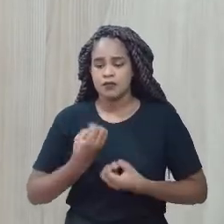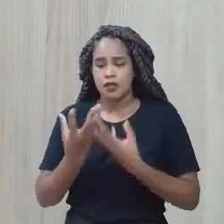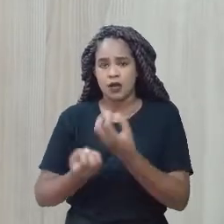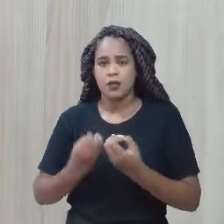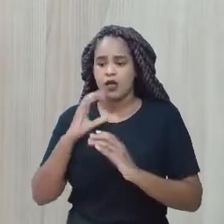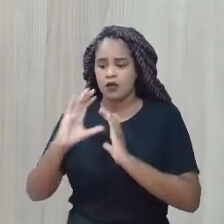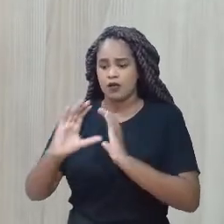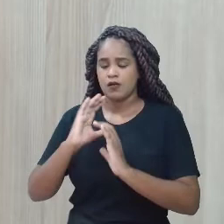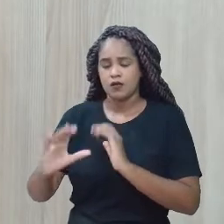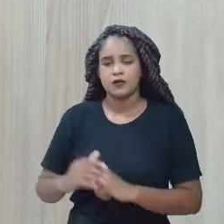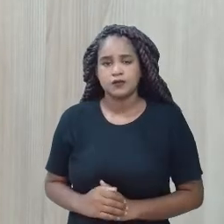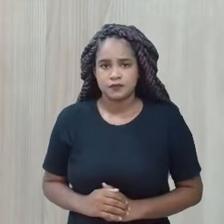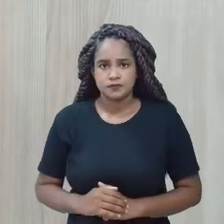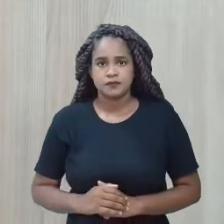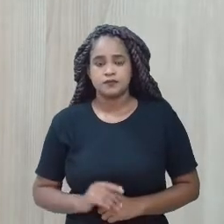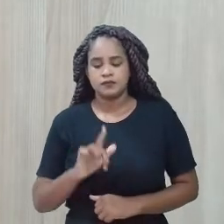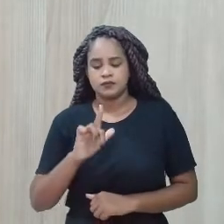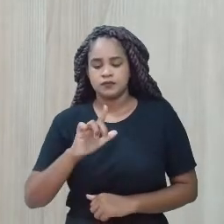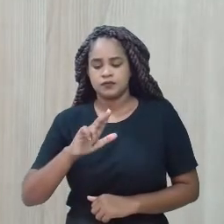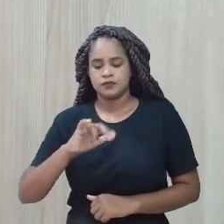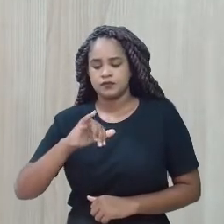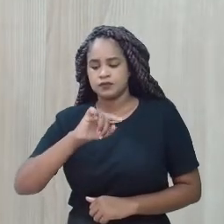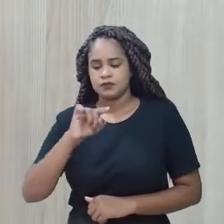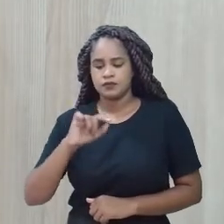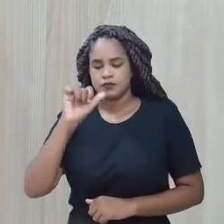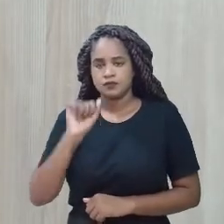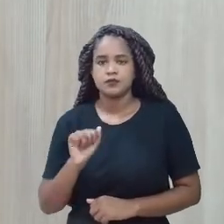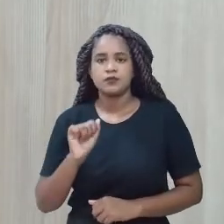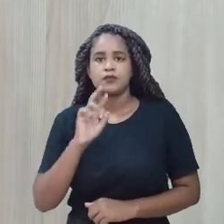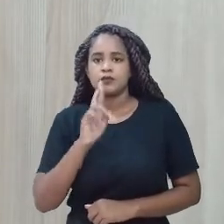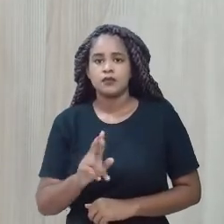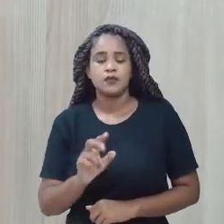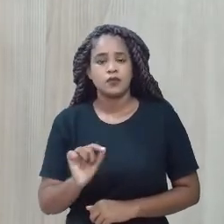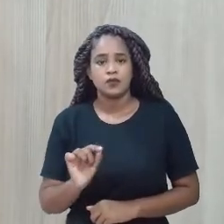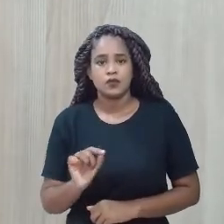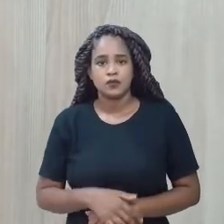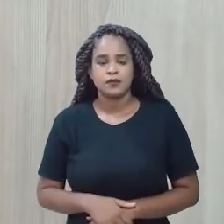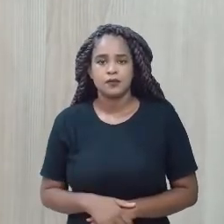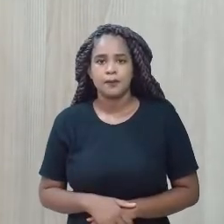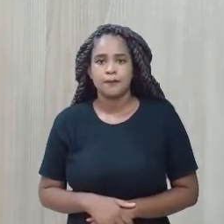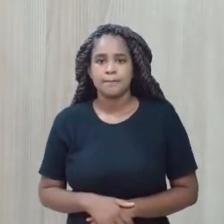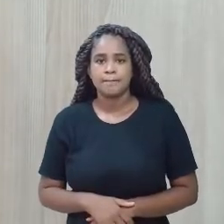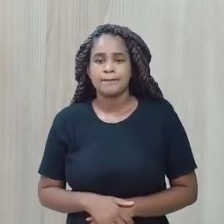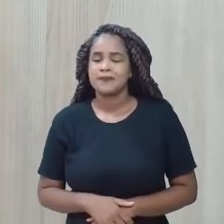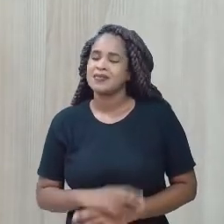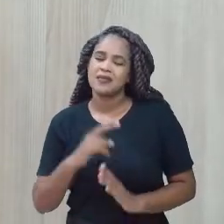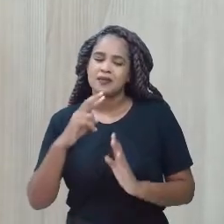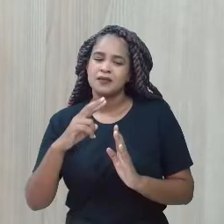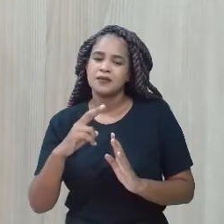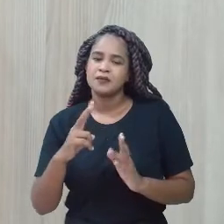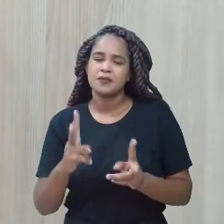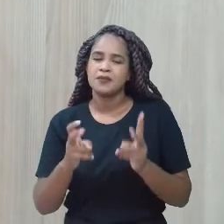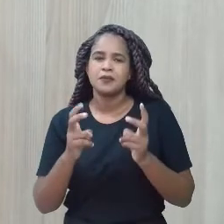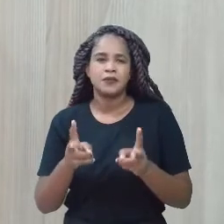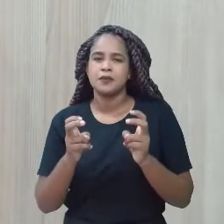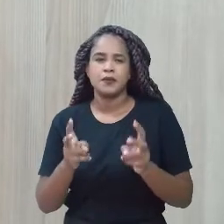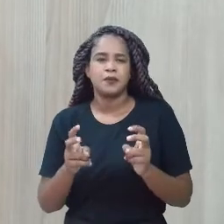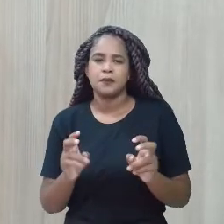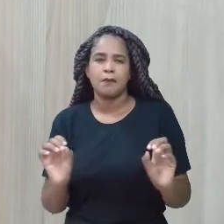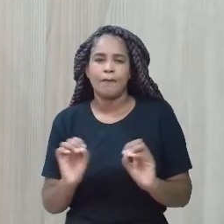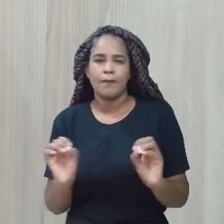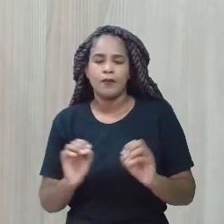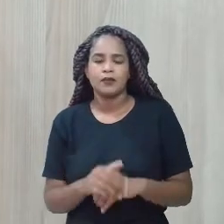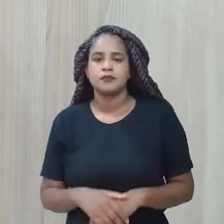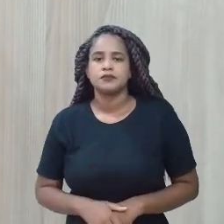comunicação. E aí Luísa acabou de responder dizendo que não muito, ou seja, eles não percebem muito isso.